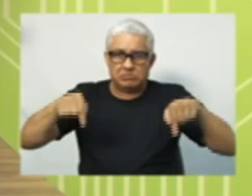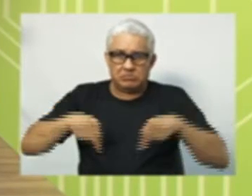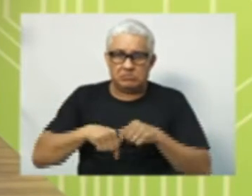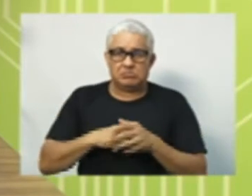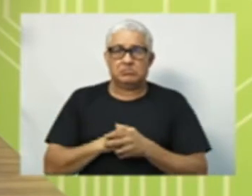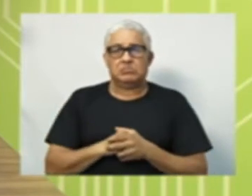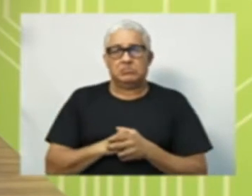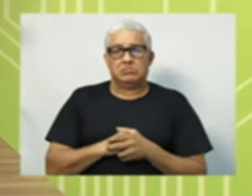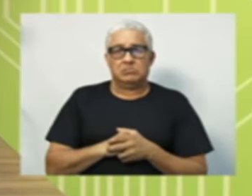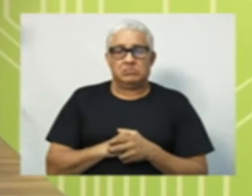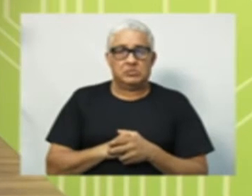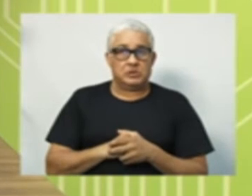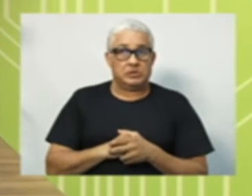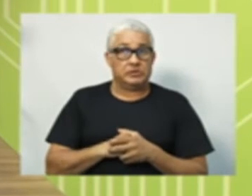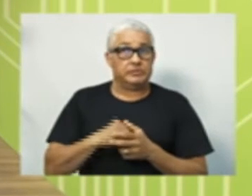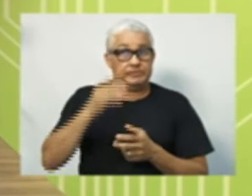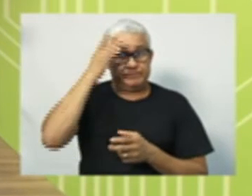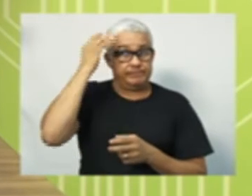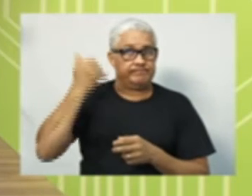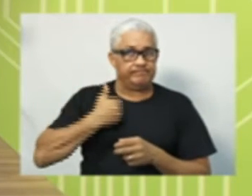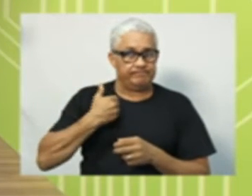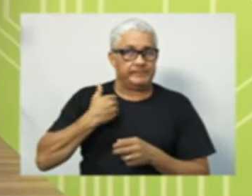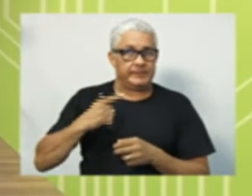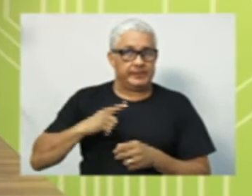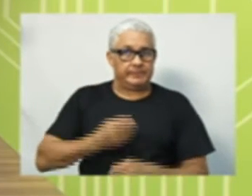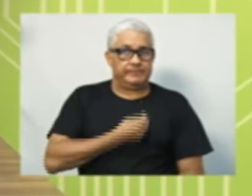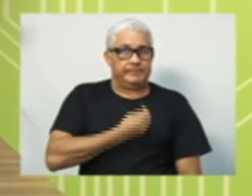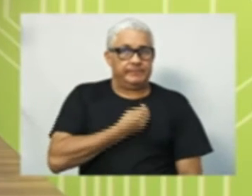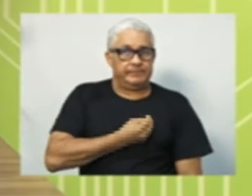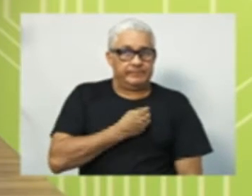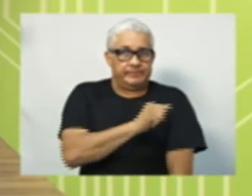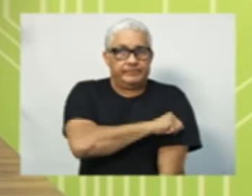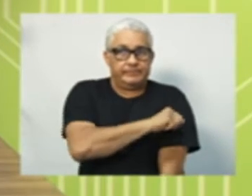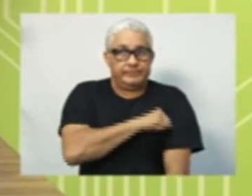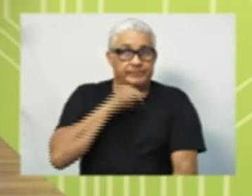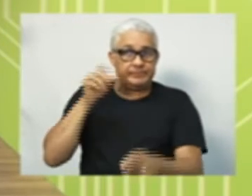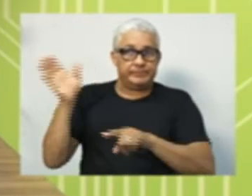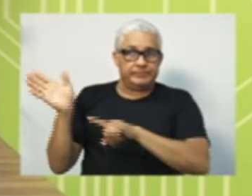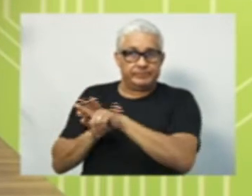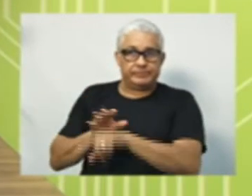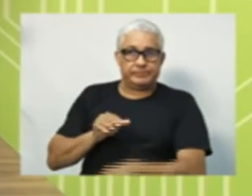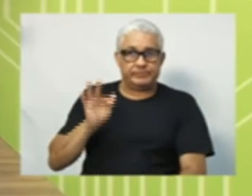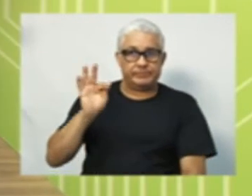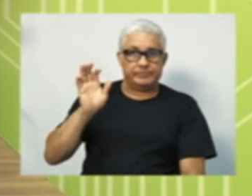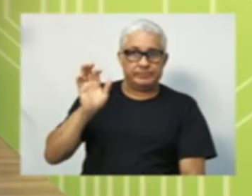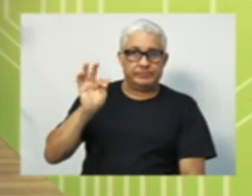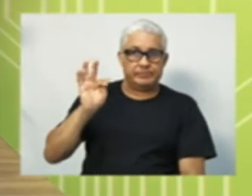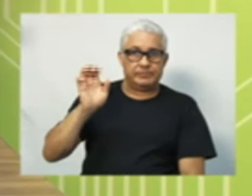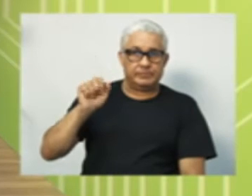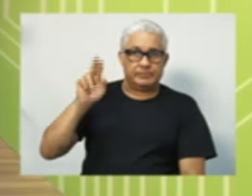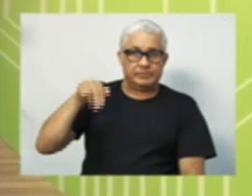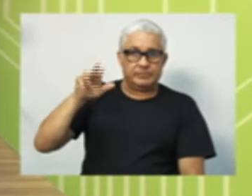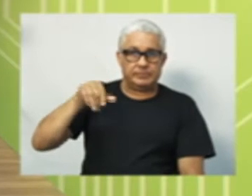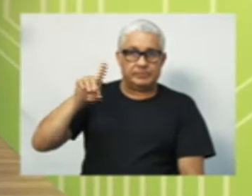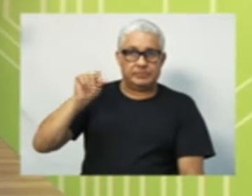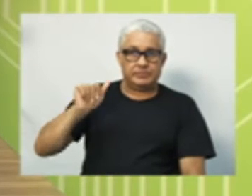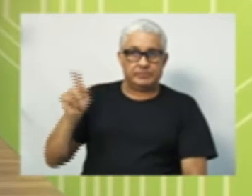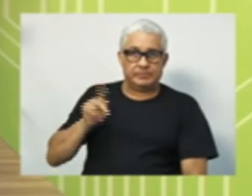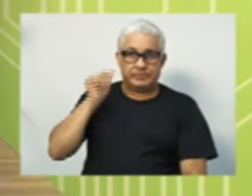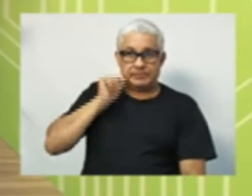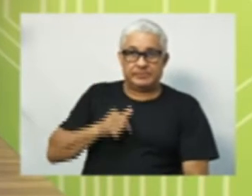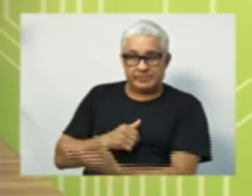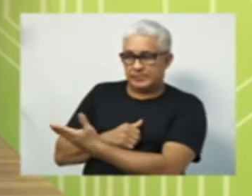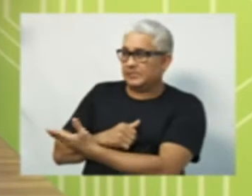olha, fiquei sabendo que teve gente participando aqui. Vou perguntar aqui, professora Fernanda, o pessoal do campus aí,